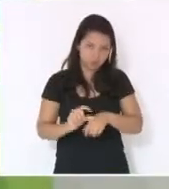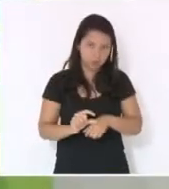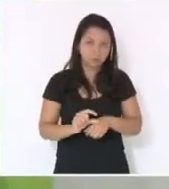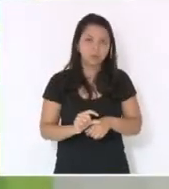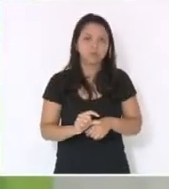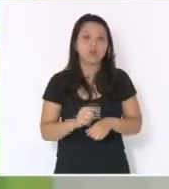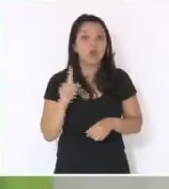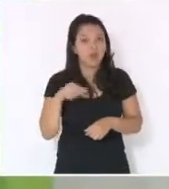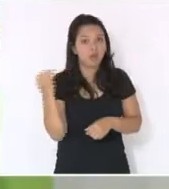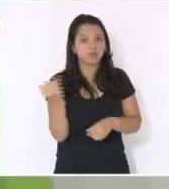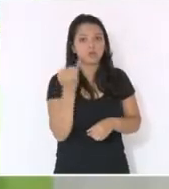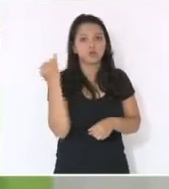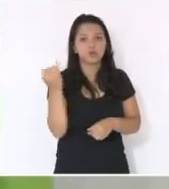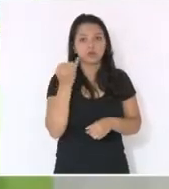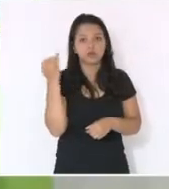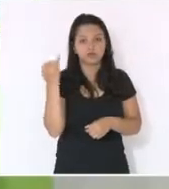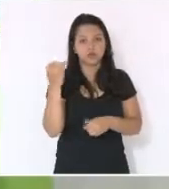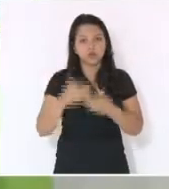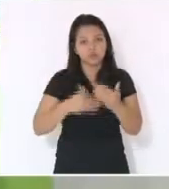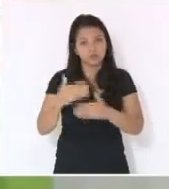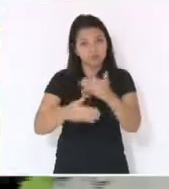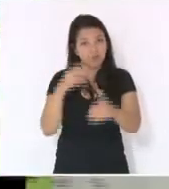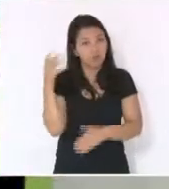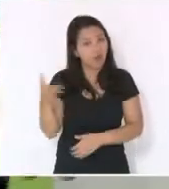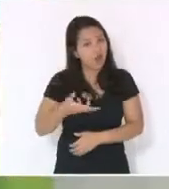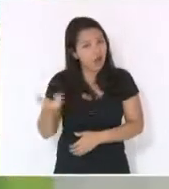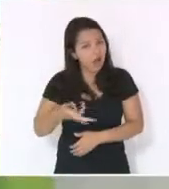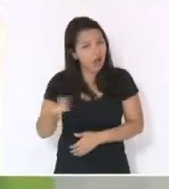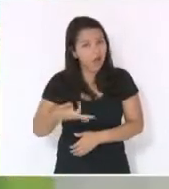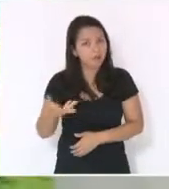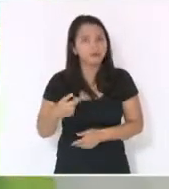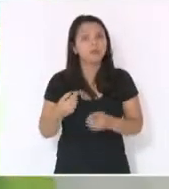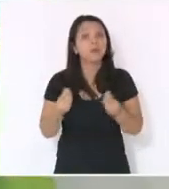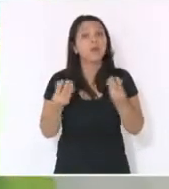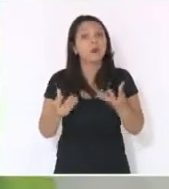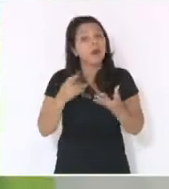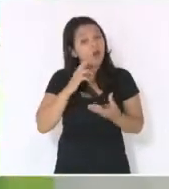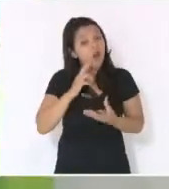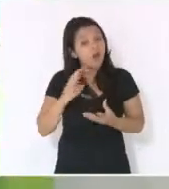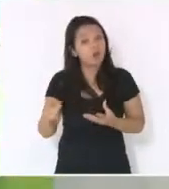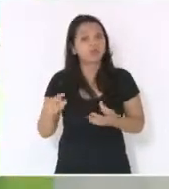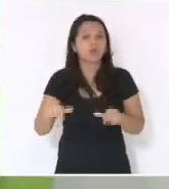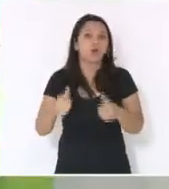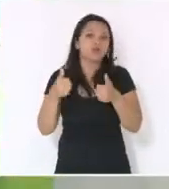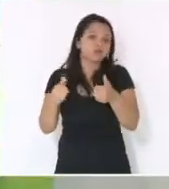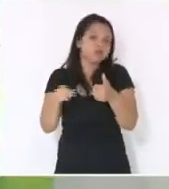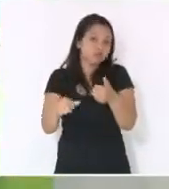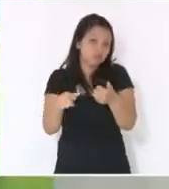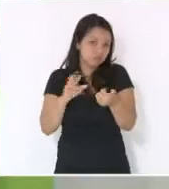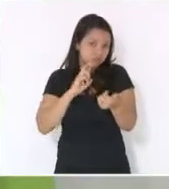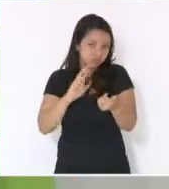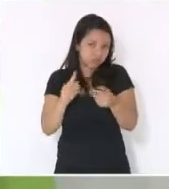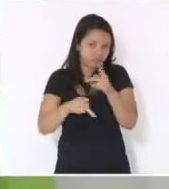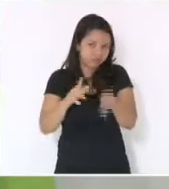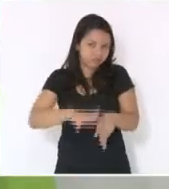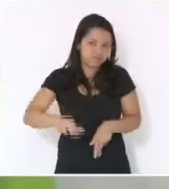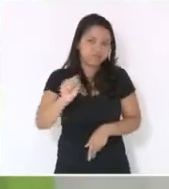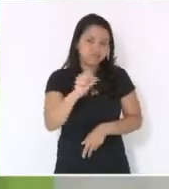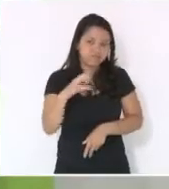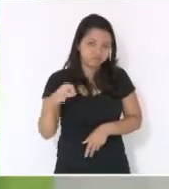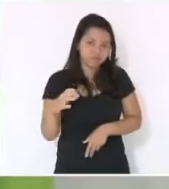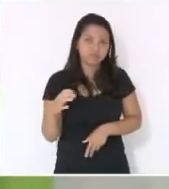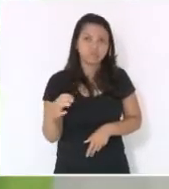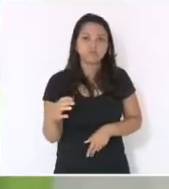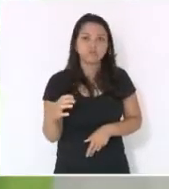tramitarmos ela de forma rápida, deputado Silva, para darmos uma resposta positiva para o Estado de Santa Catarina, faz a